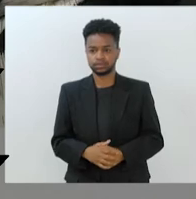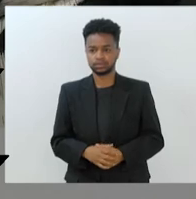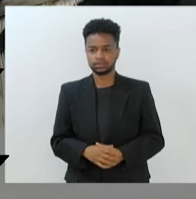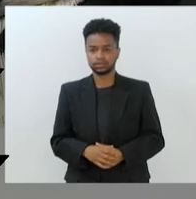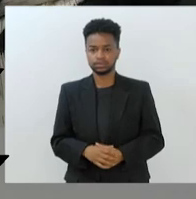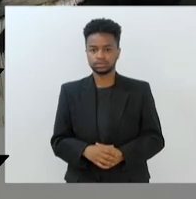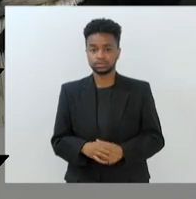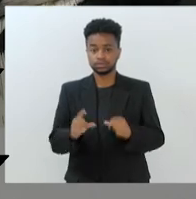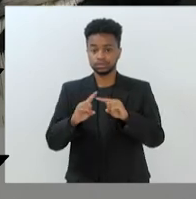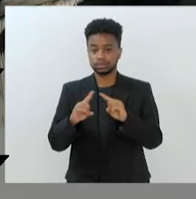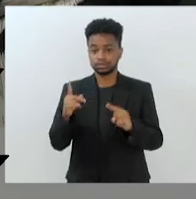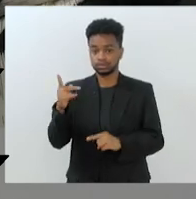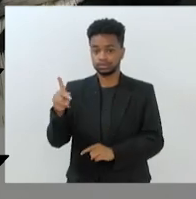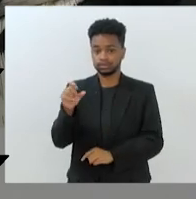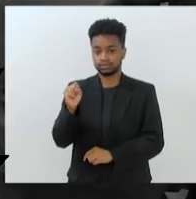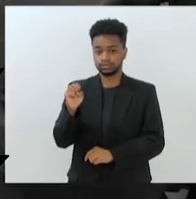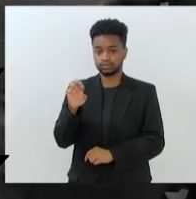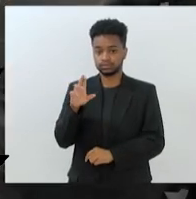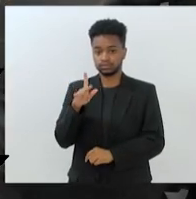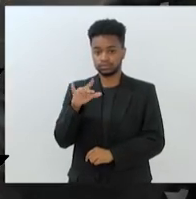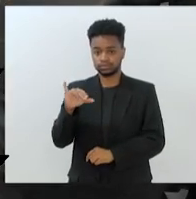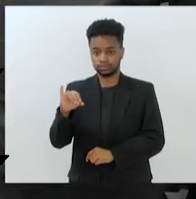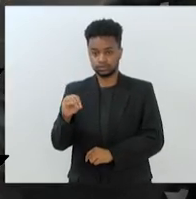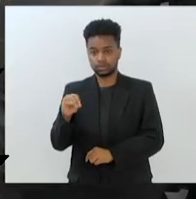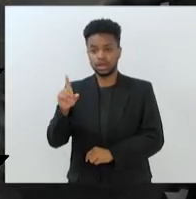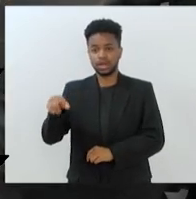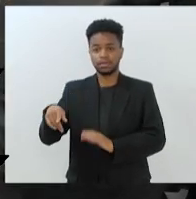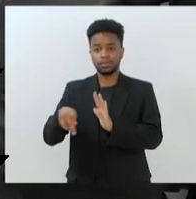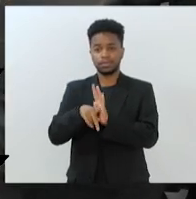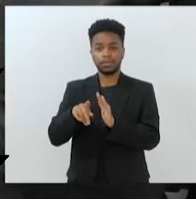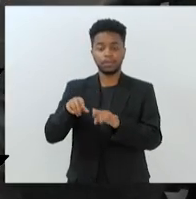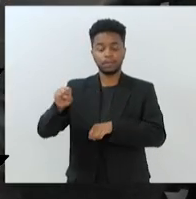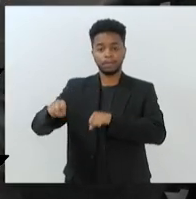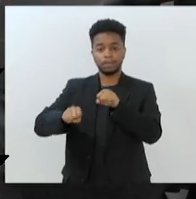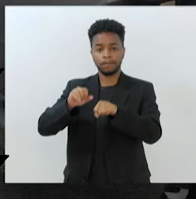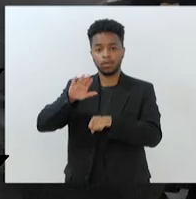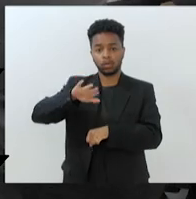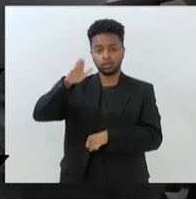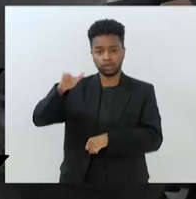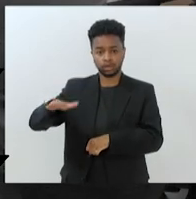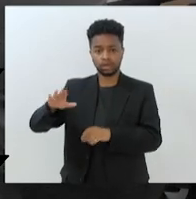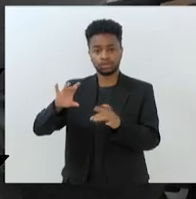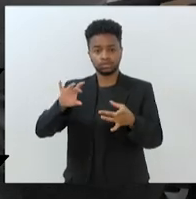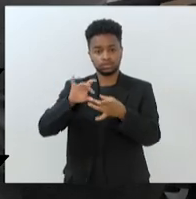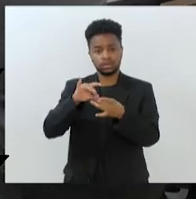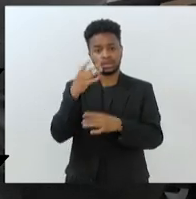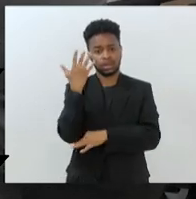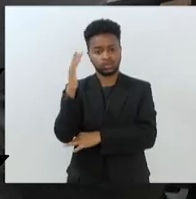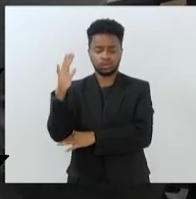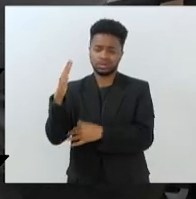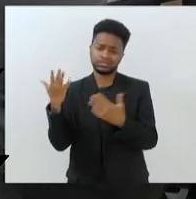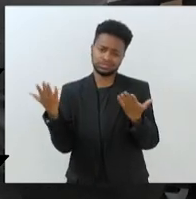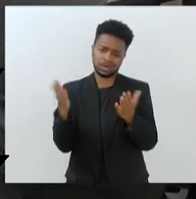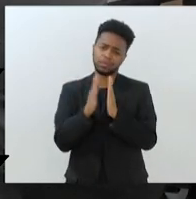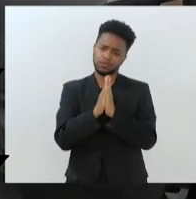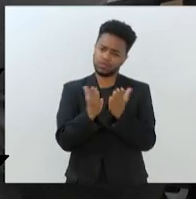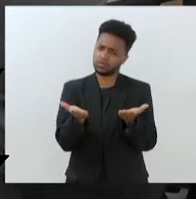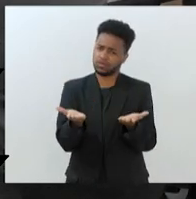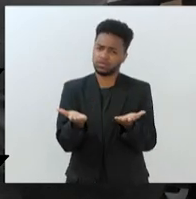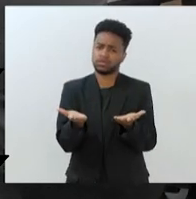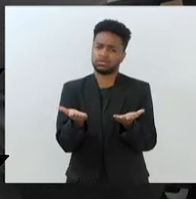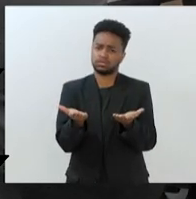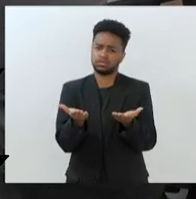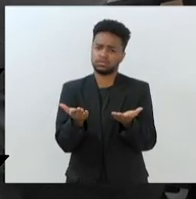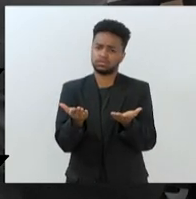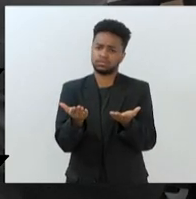do Sérgio Fernandes é de montanha. Pô, é montanha faz parte da natureza, né? Cá entre nós, né? É adjetivo